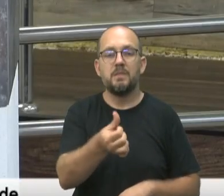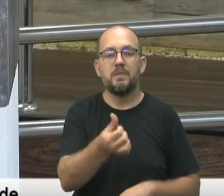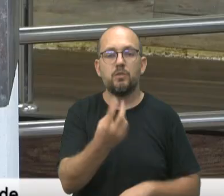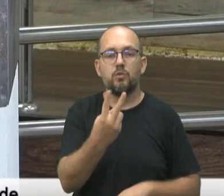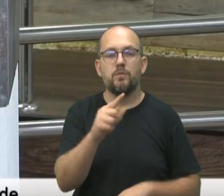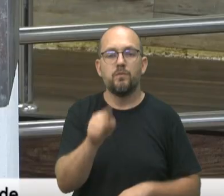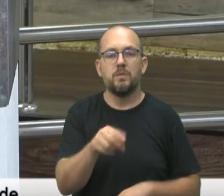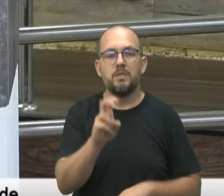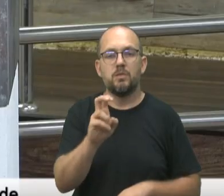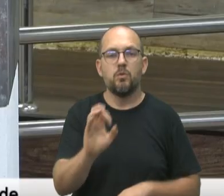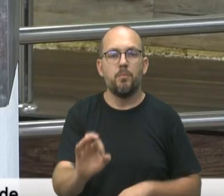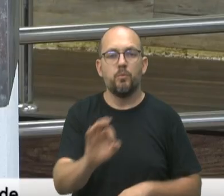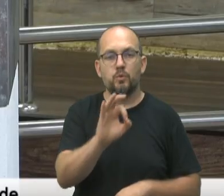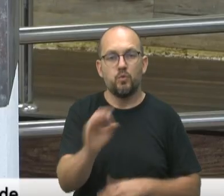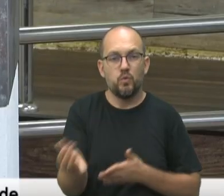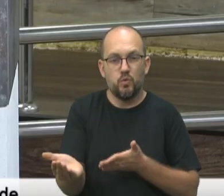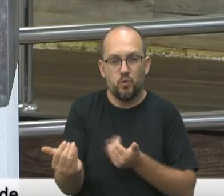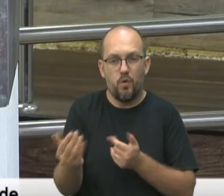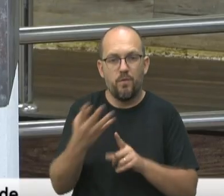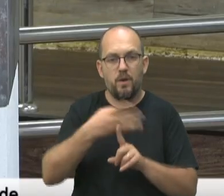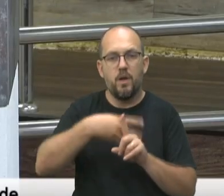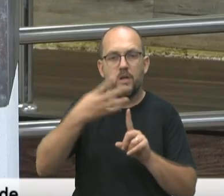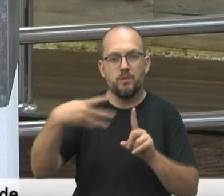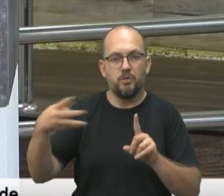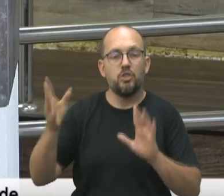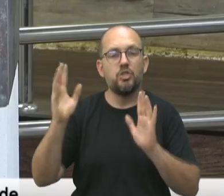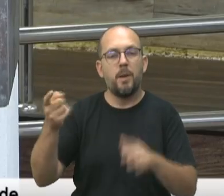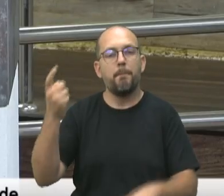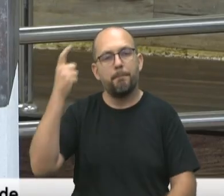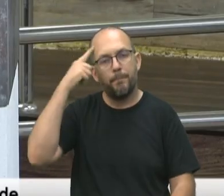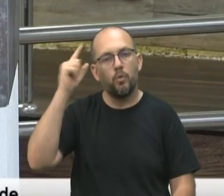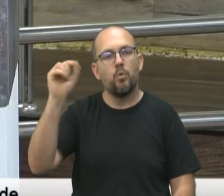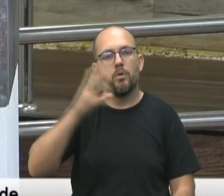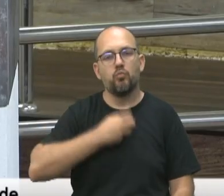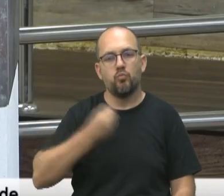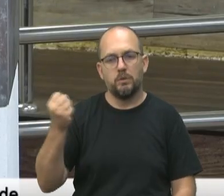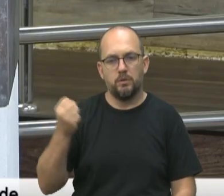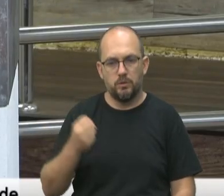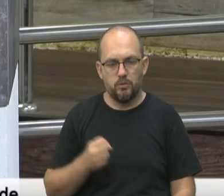62,5% dos jovens LGBTs do país já pensaram em suicídio.